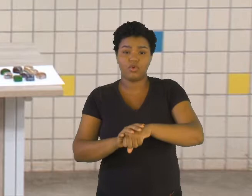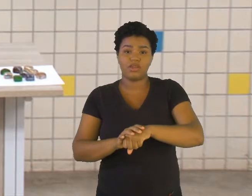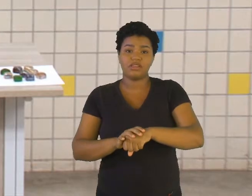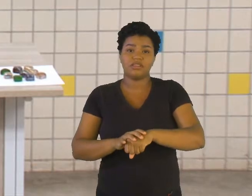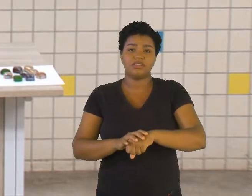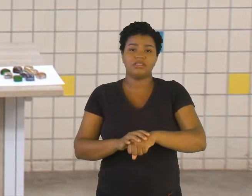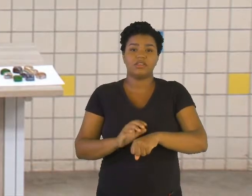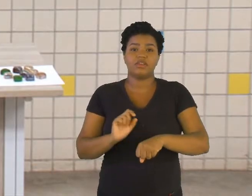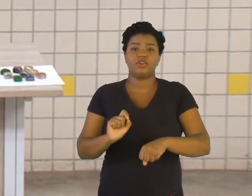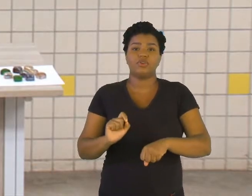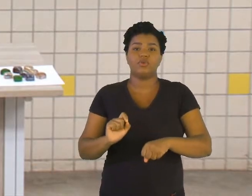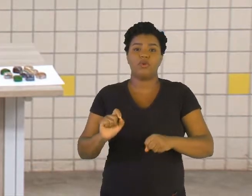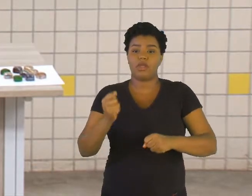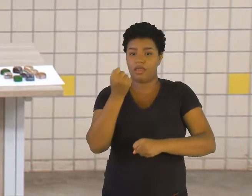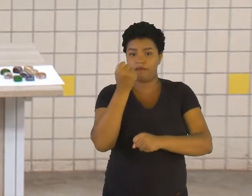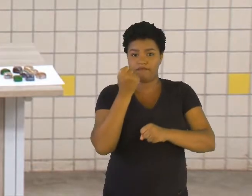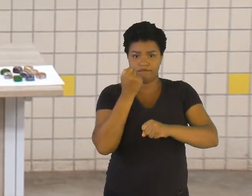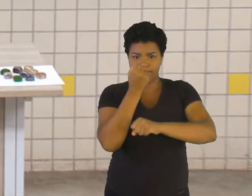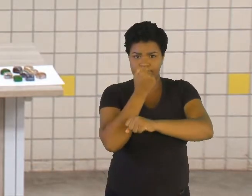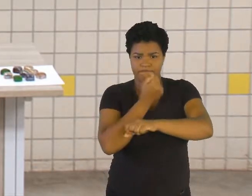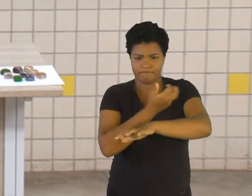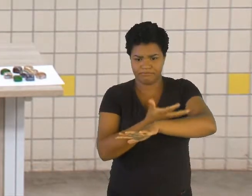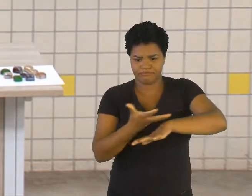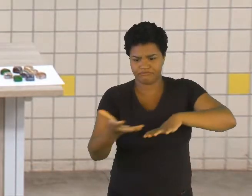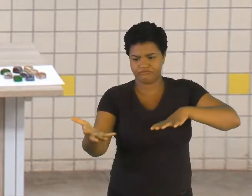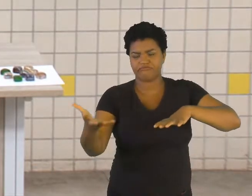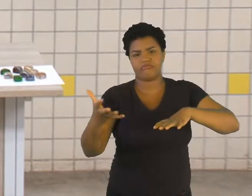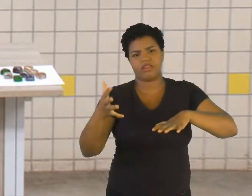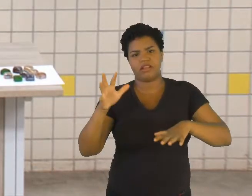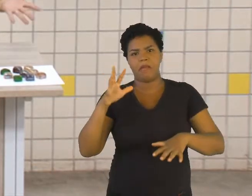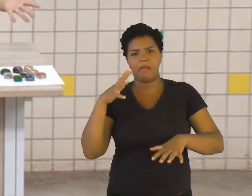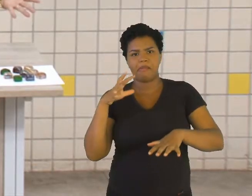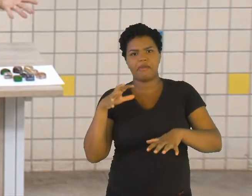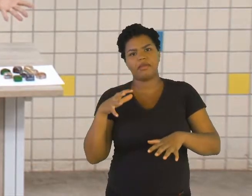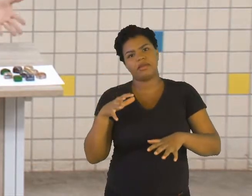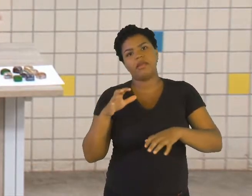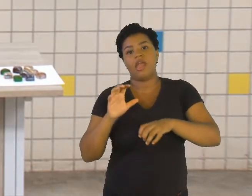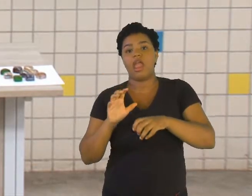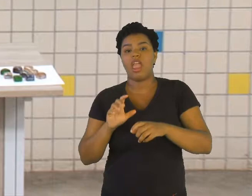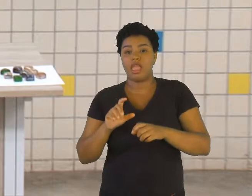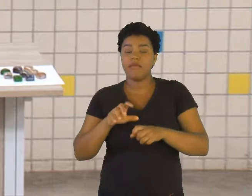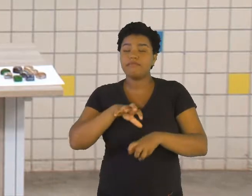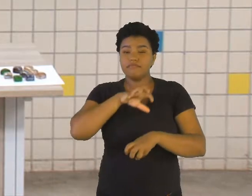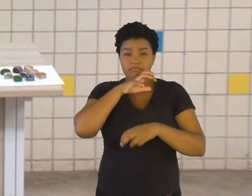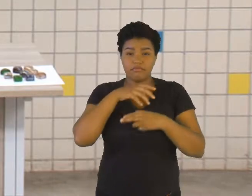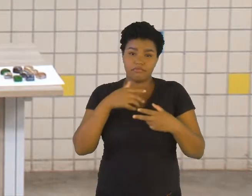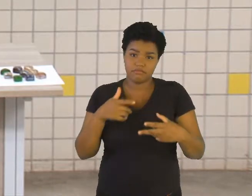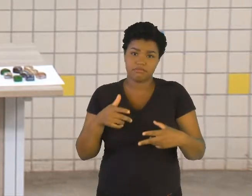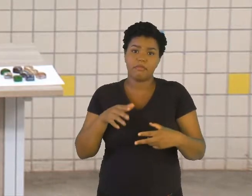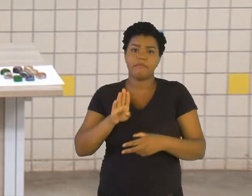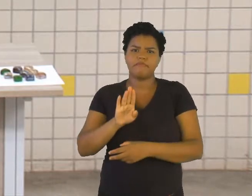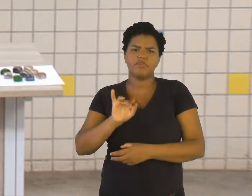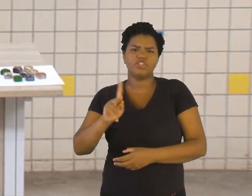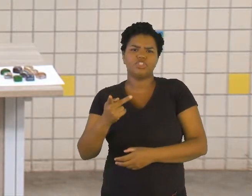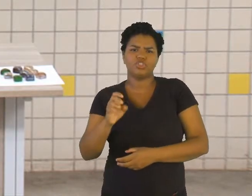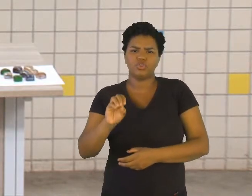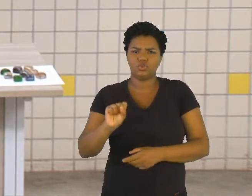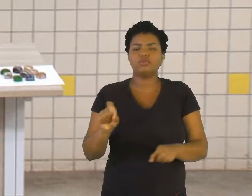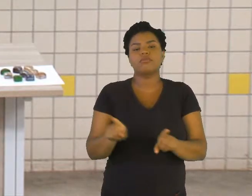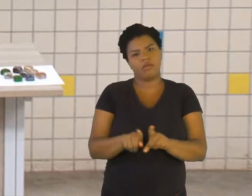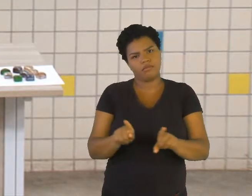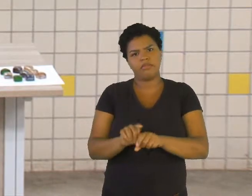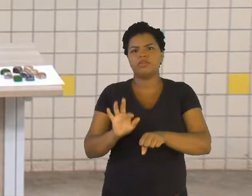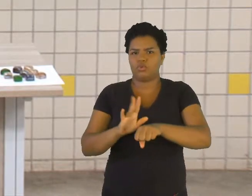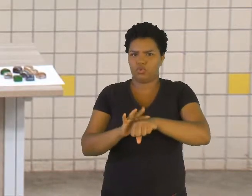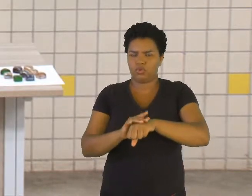as plantações, né? Bichos e doenças. E com o uso do